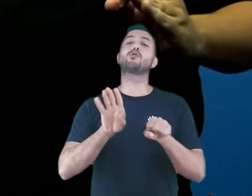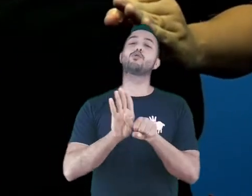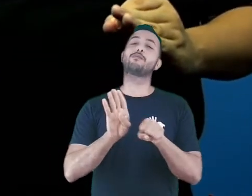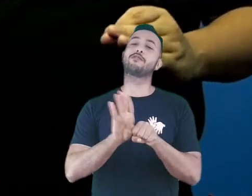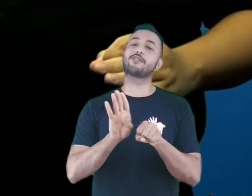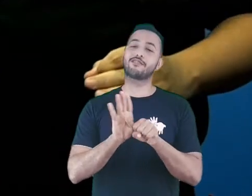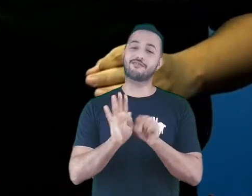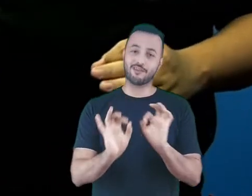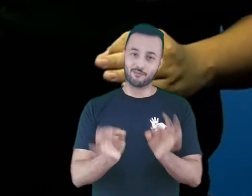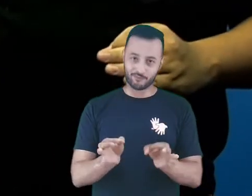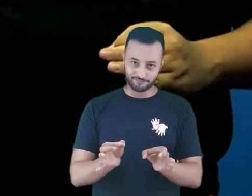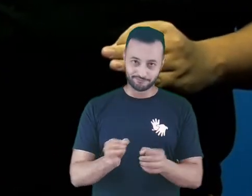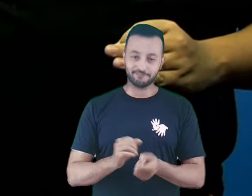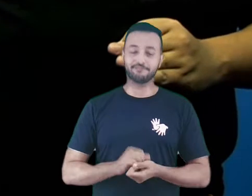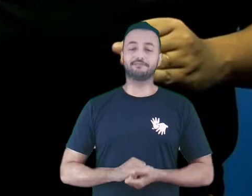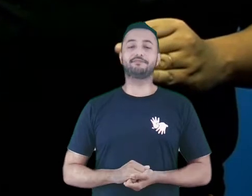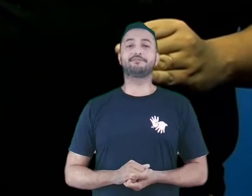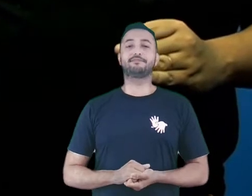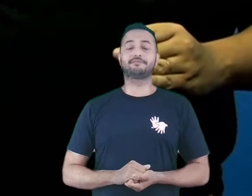substantivos, tá bom?